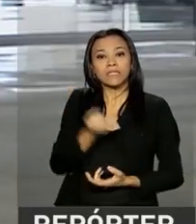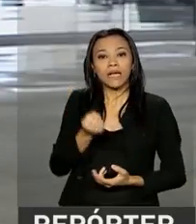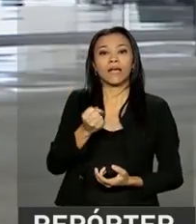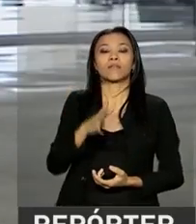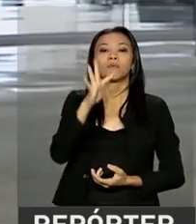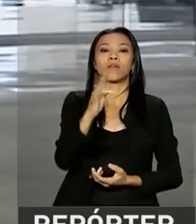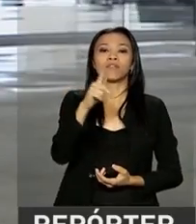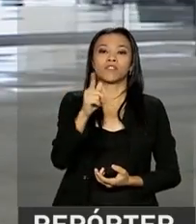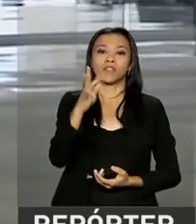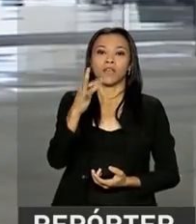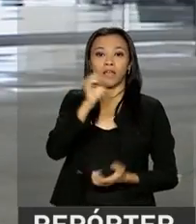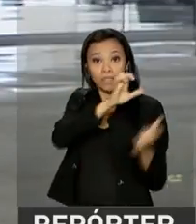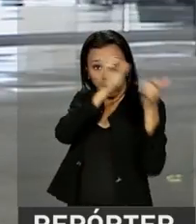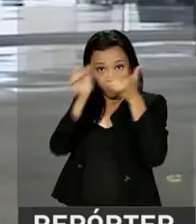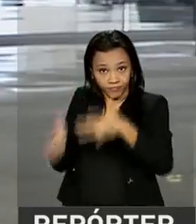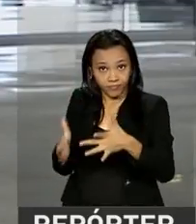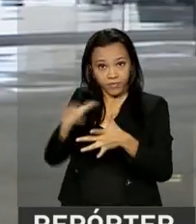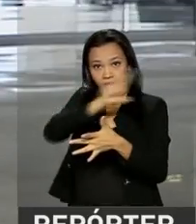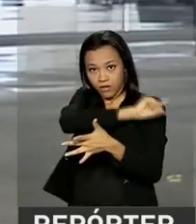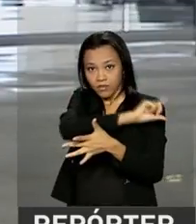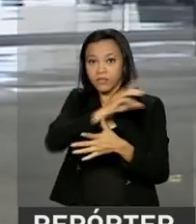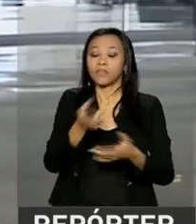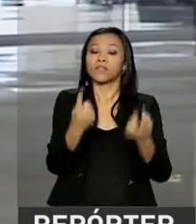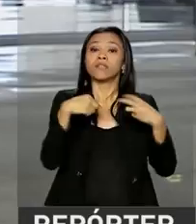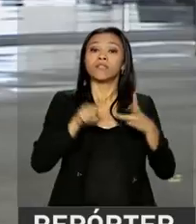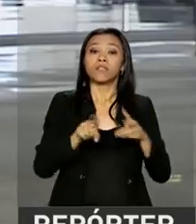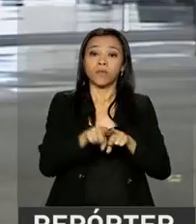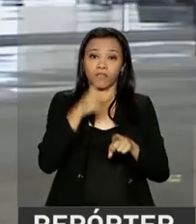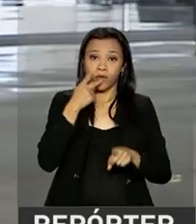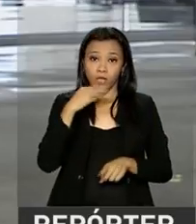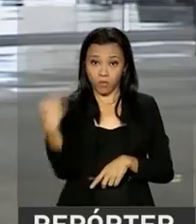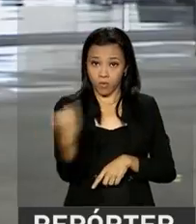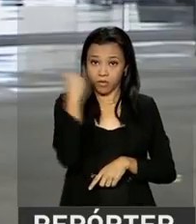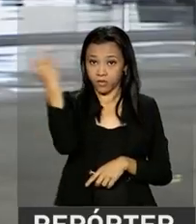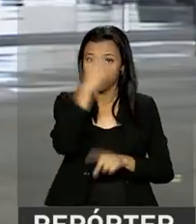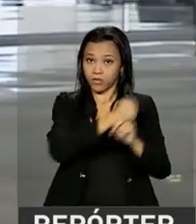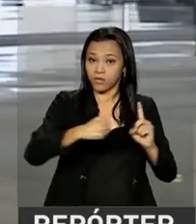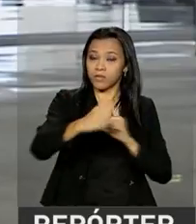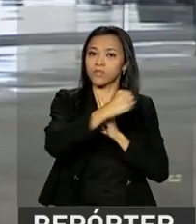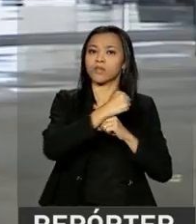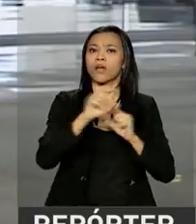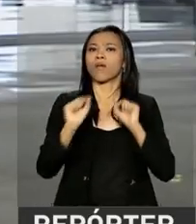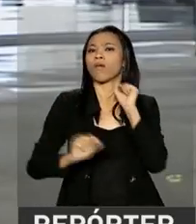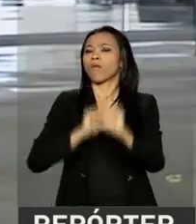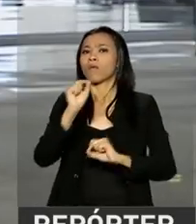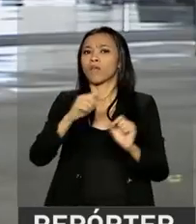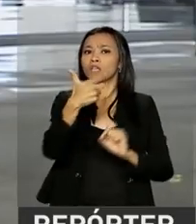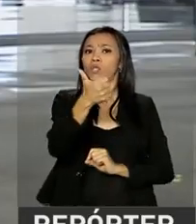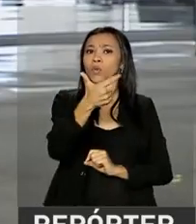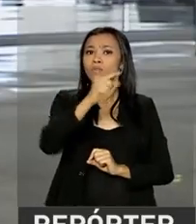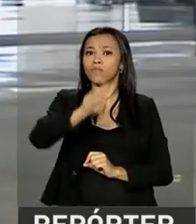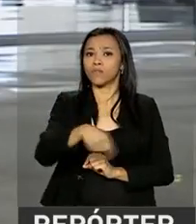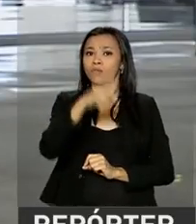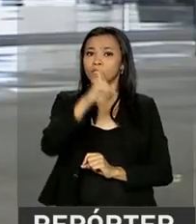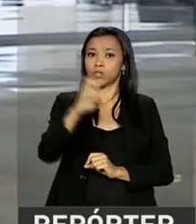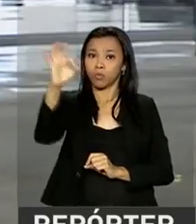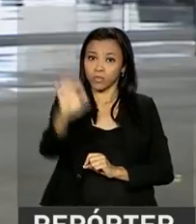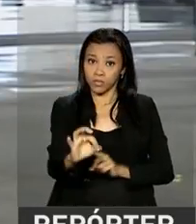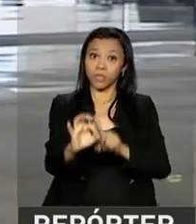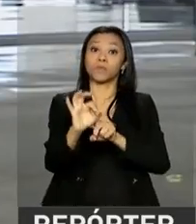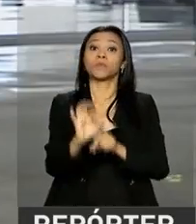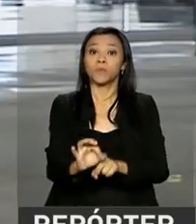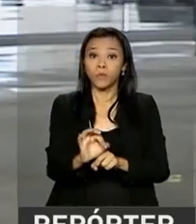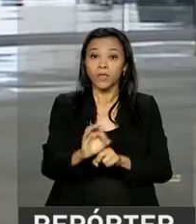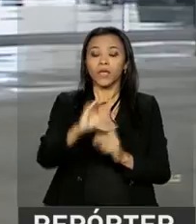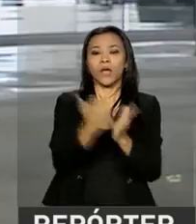FGTS Michel Temer também citou a importância social e econômica do reajuste de 12 5% nos benefícios do